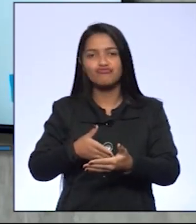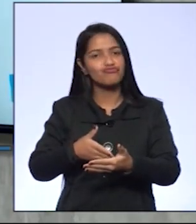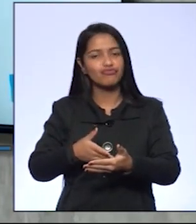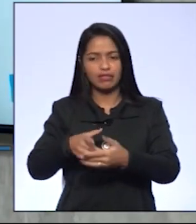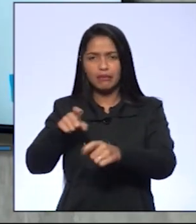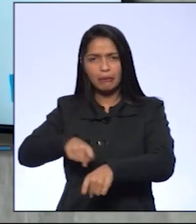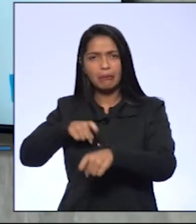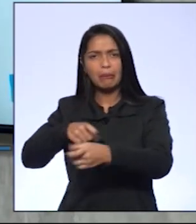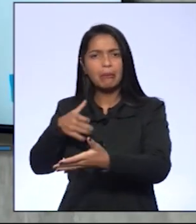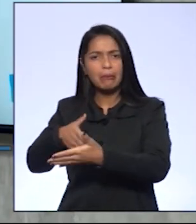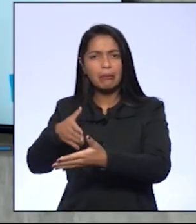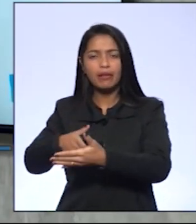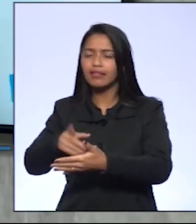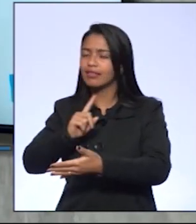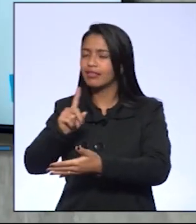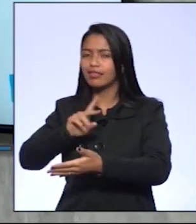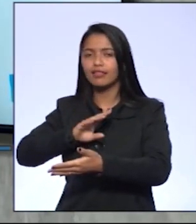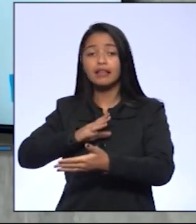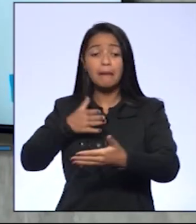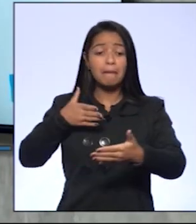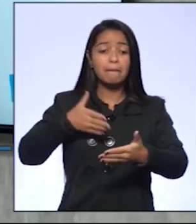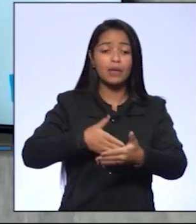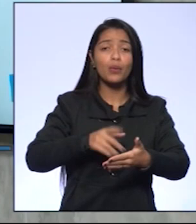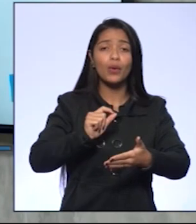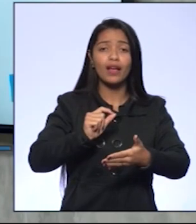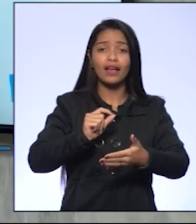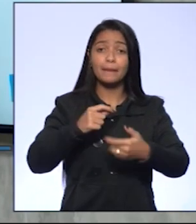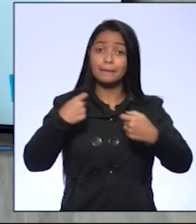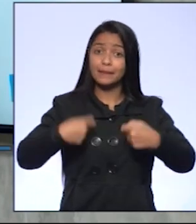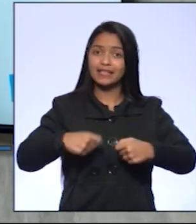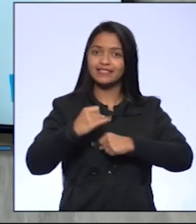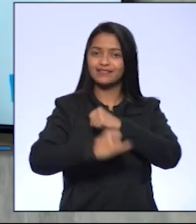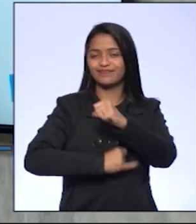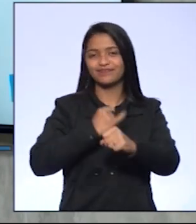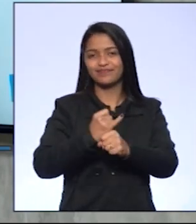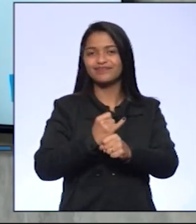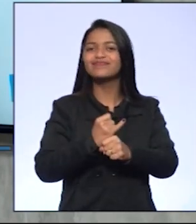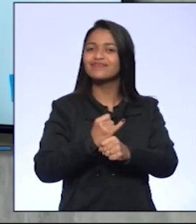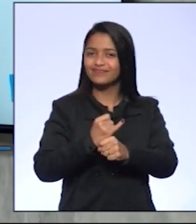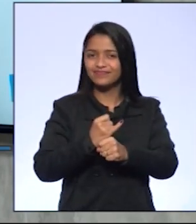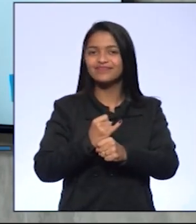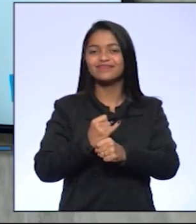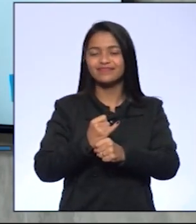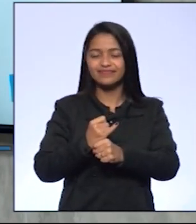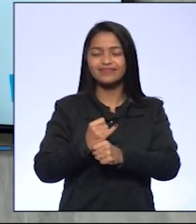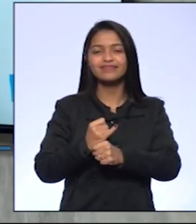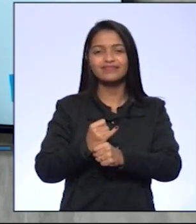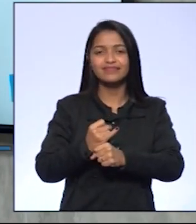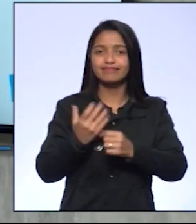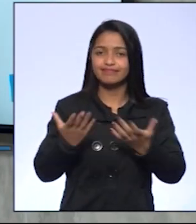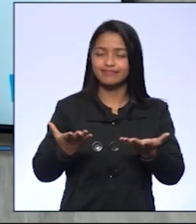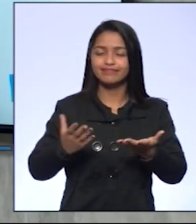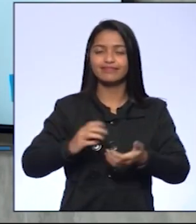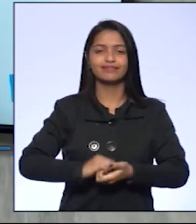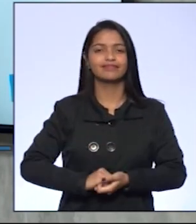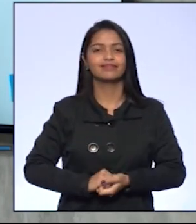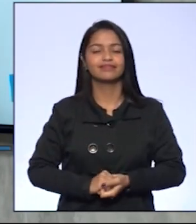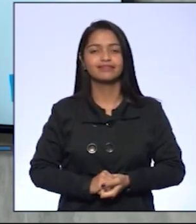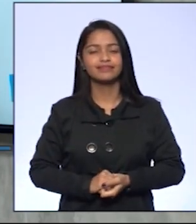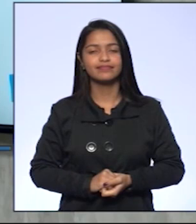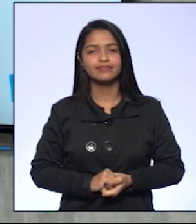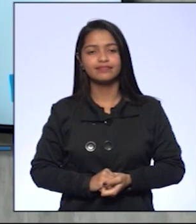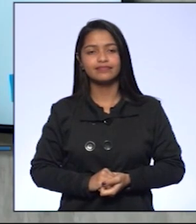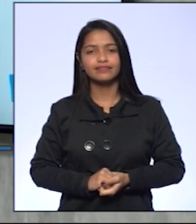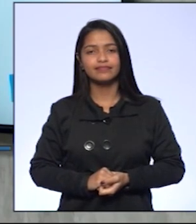mas o limitador é ter ou não acesso à comunicação, ó, aí já muda, né? O limitador